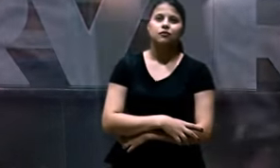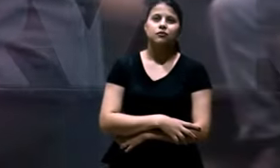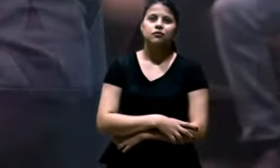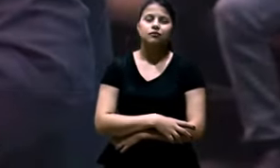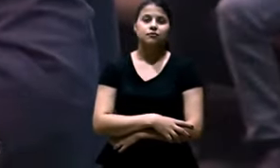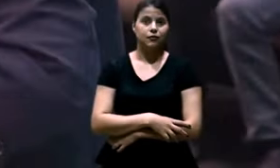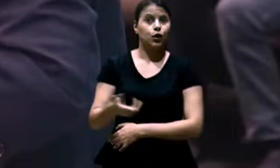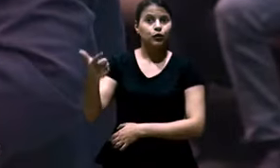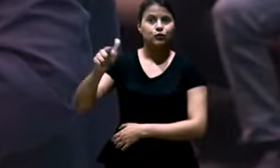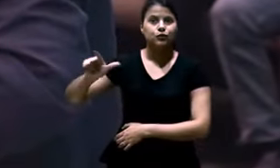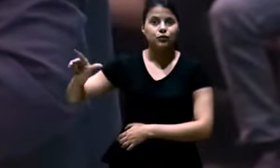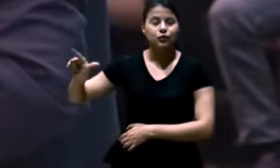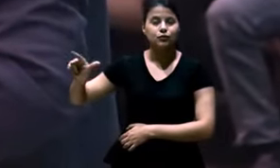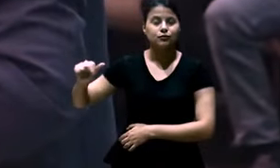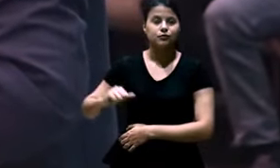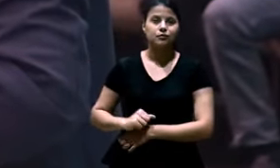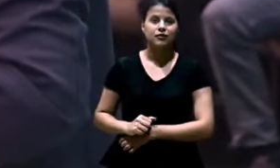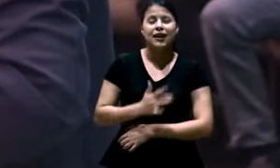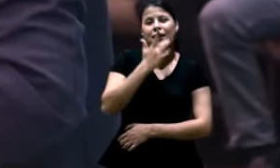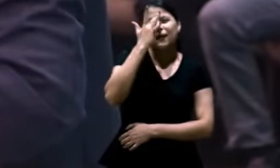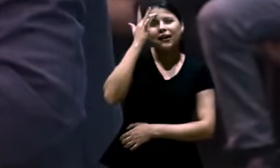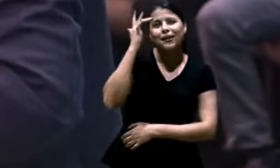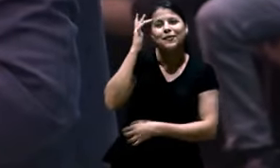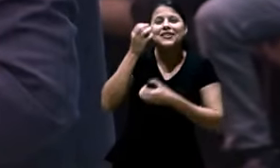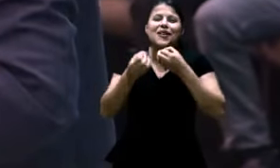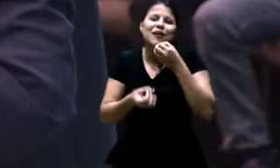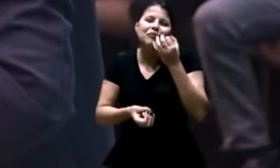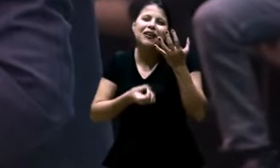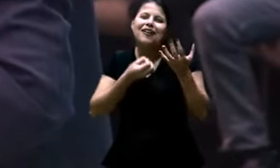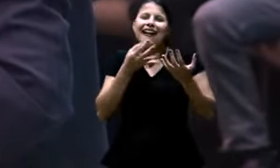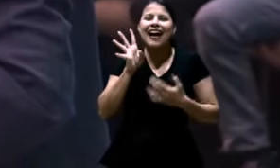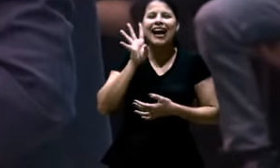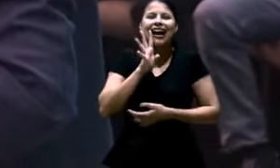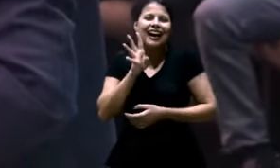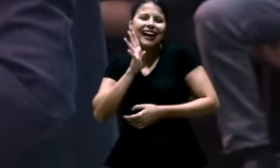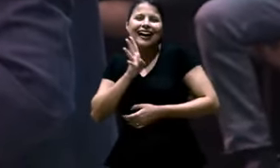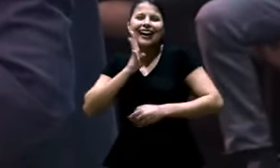Vou repetir. Os céus não é para bonzinhos.